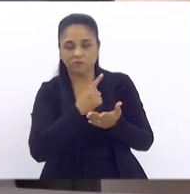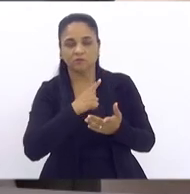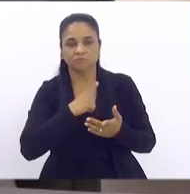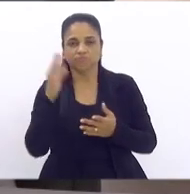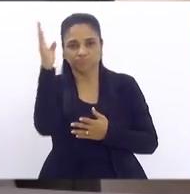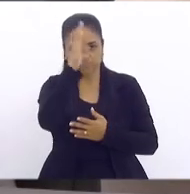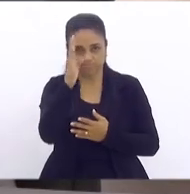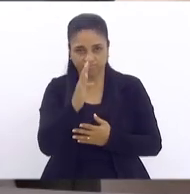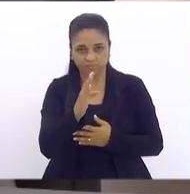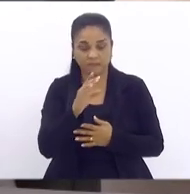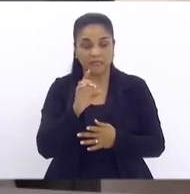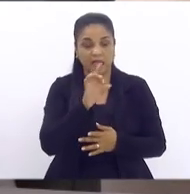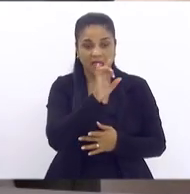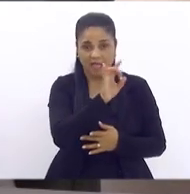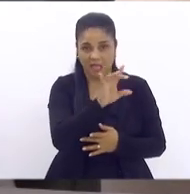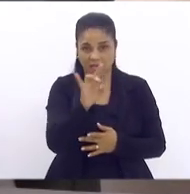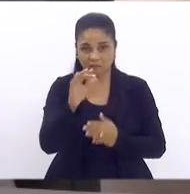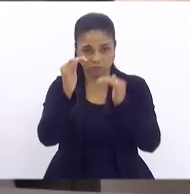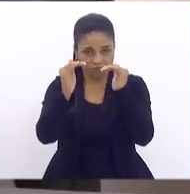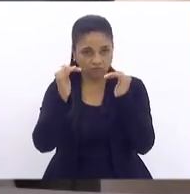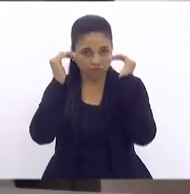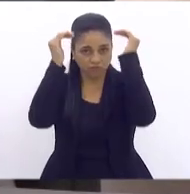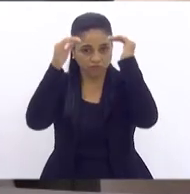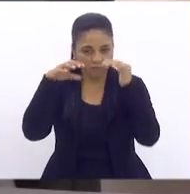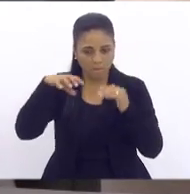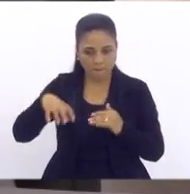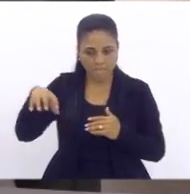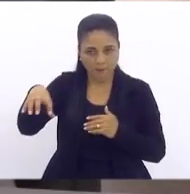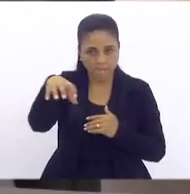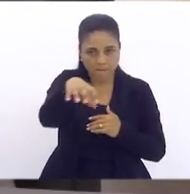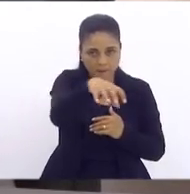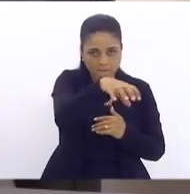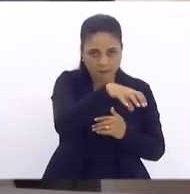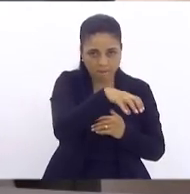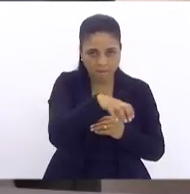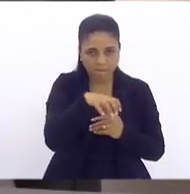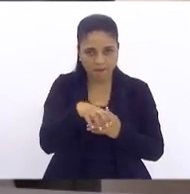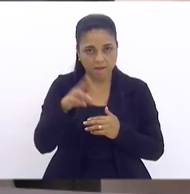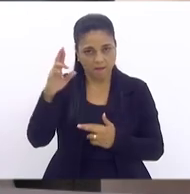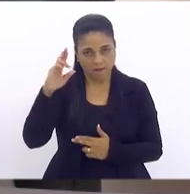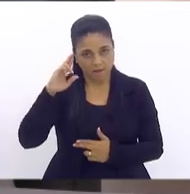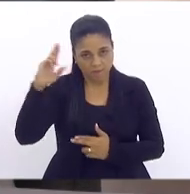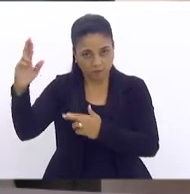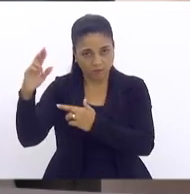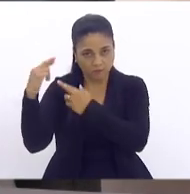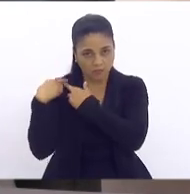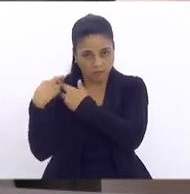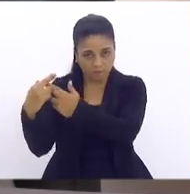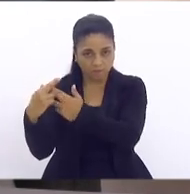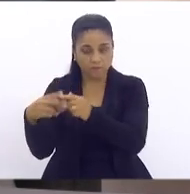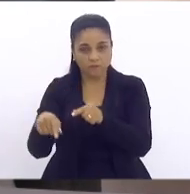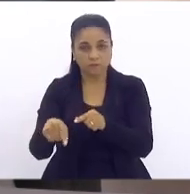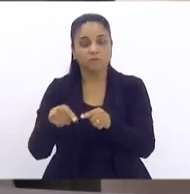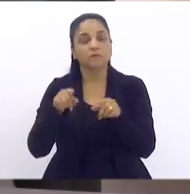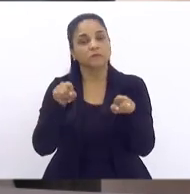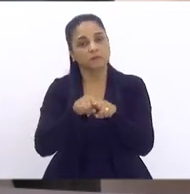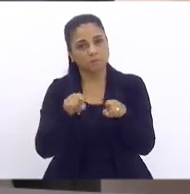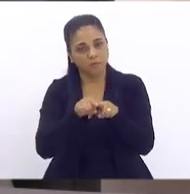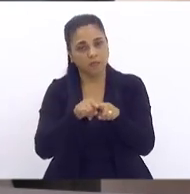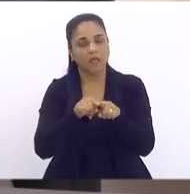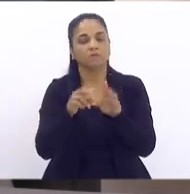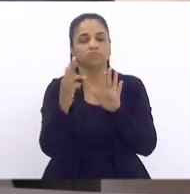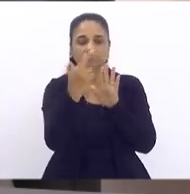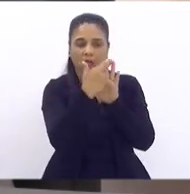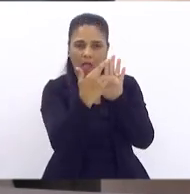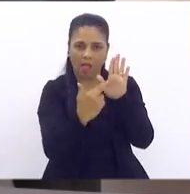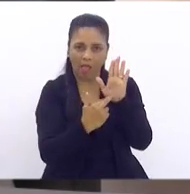uma dessas autoridades regionais citadas, elas também emitem normas decorrentes das